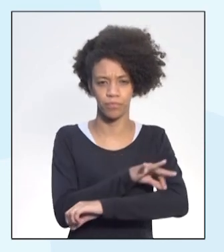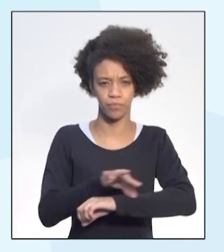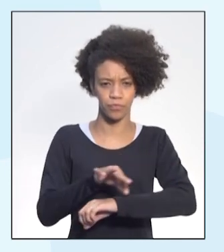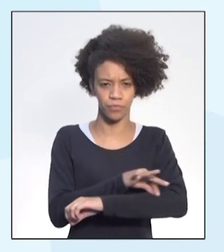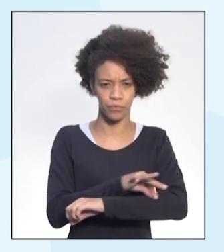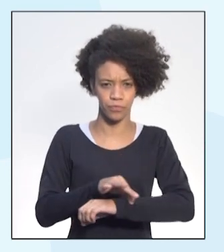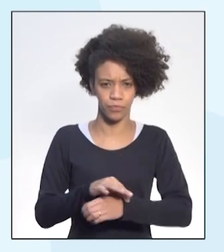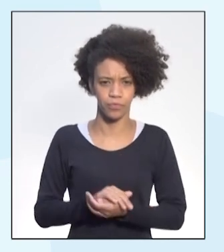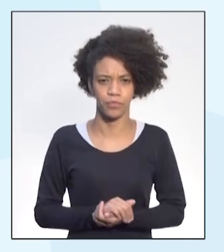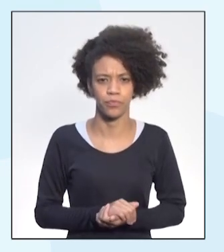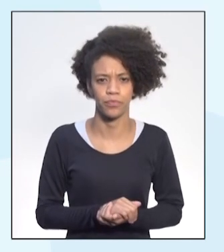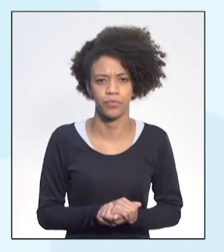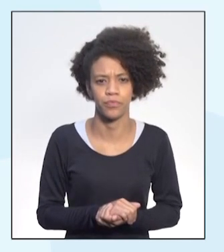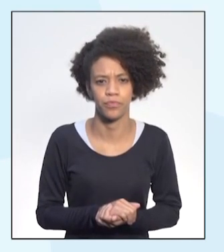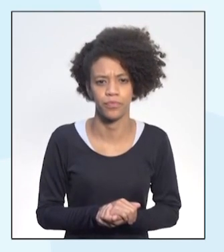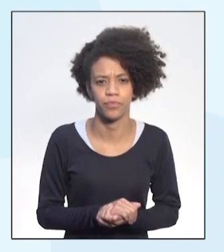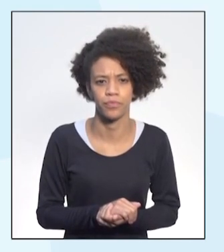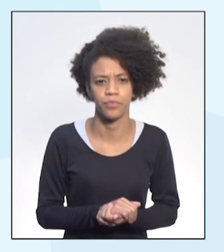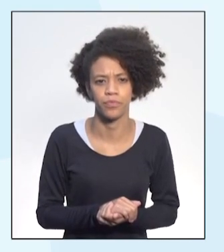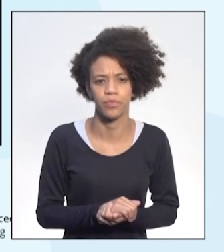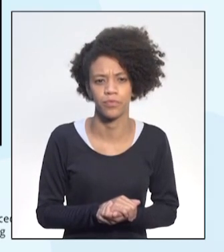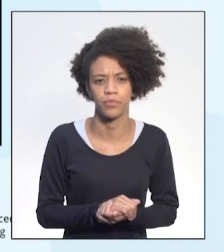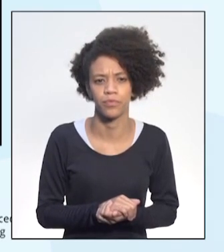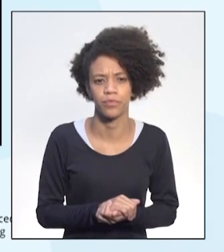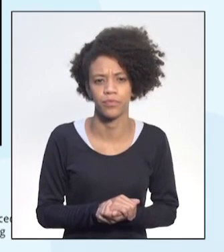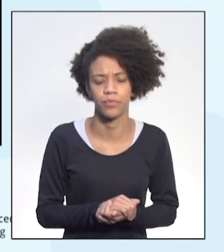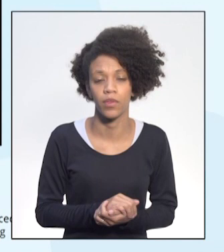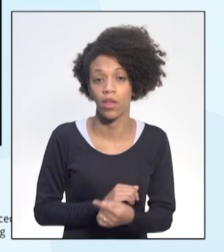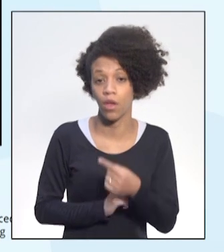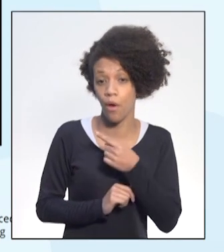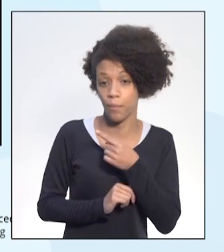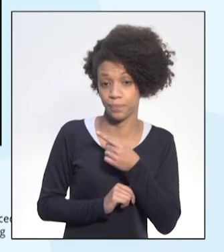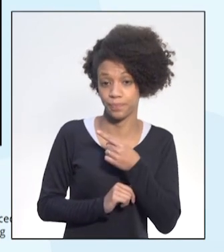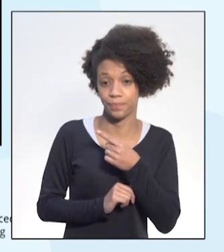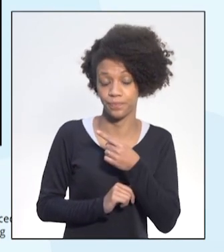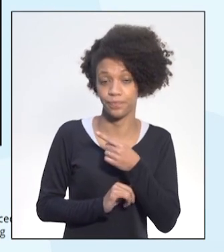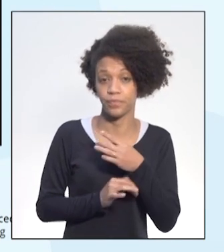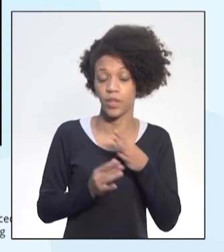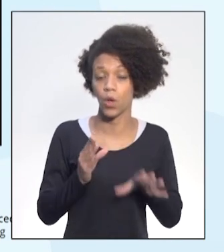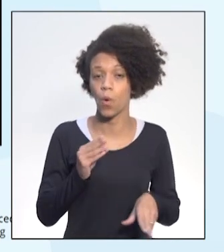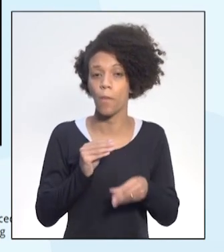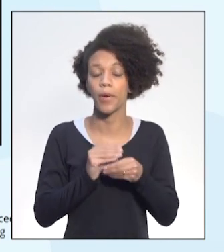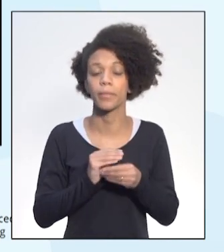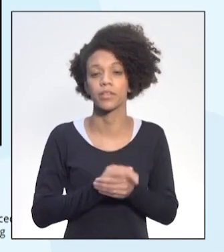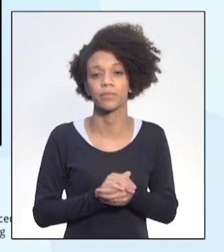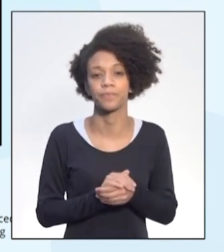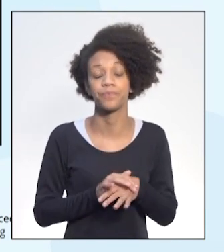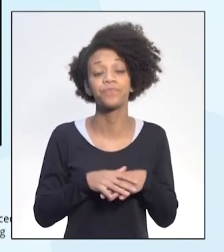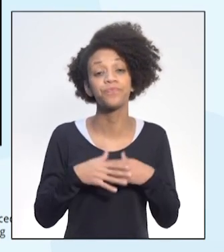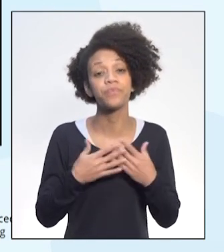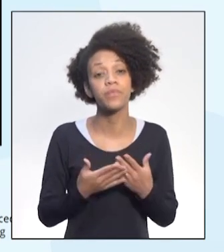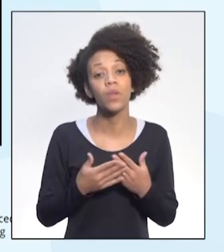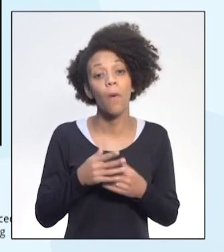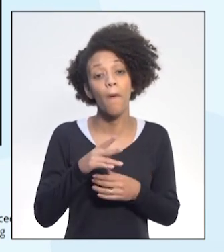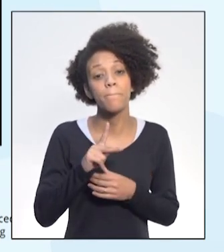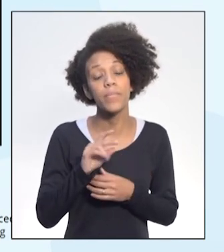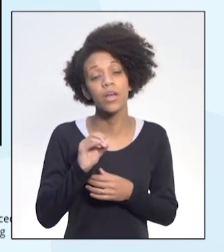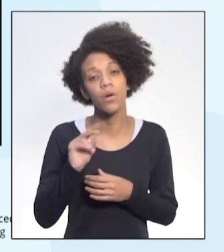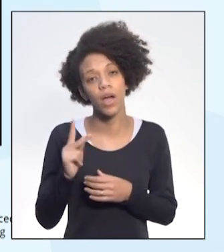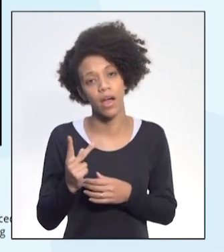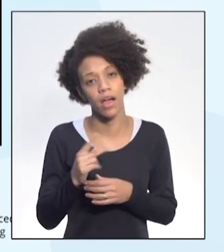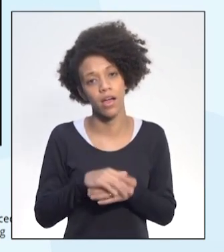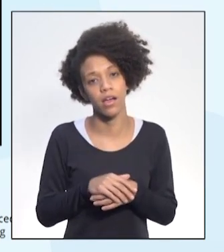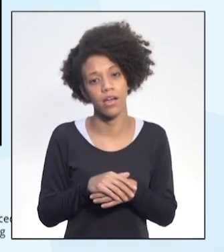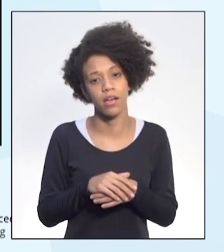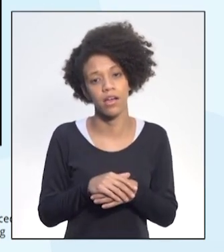régua. 2 segundinhos para vocês verem. Olha aqui, o complementar. Então, o pOH,